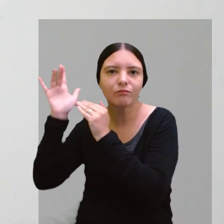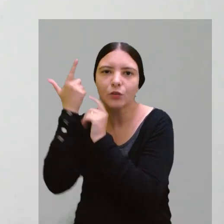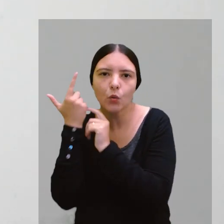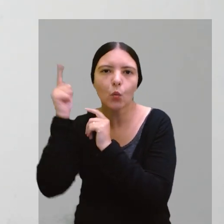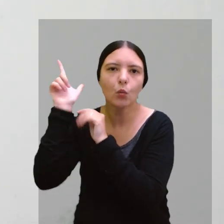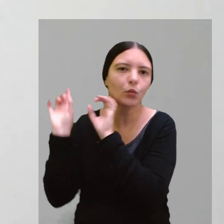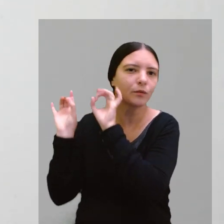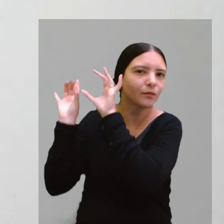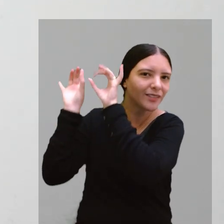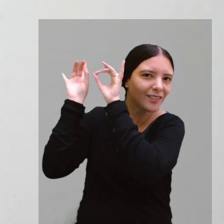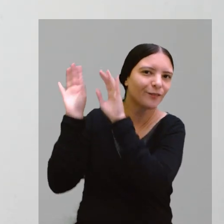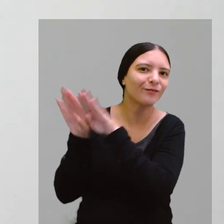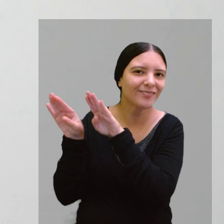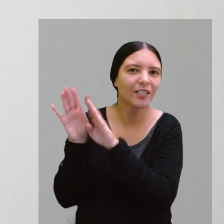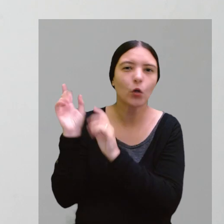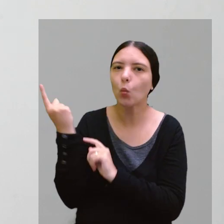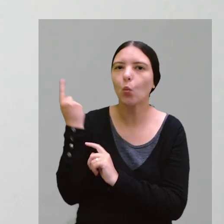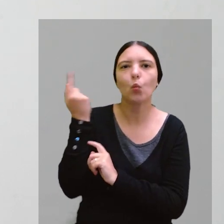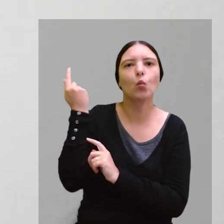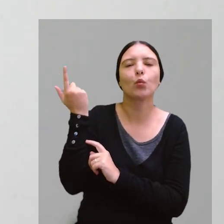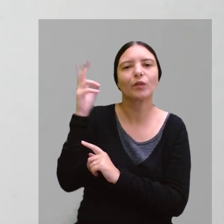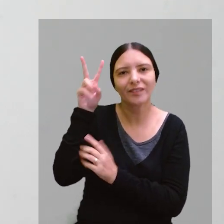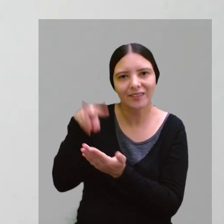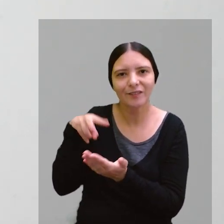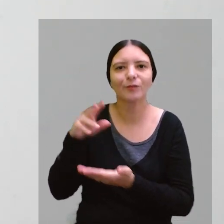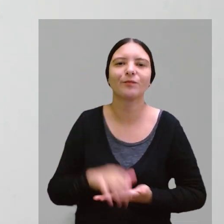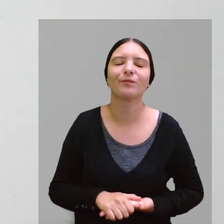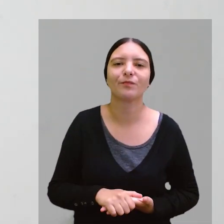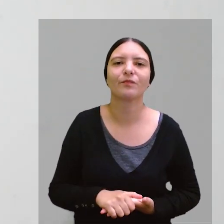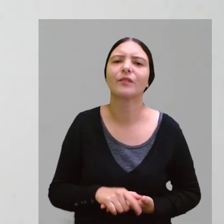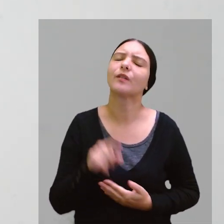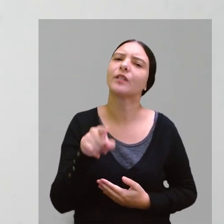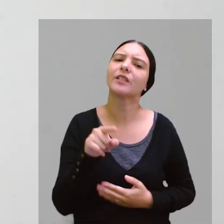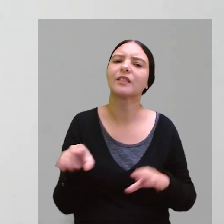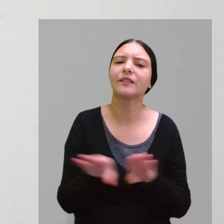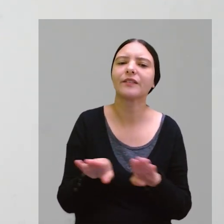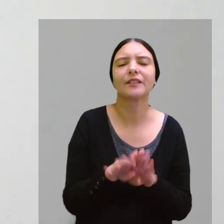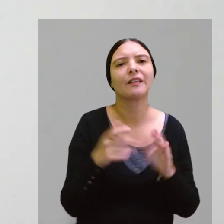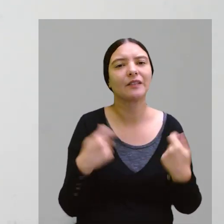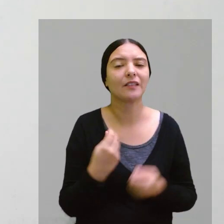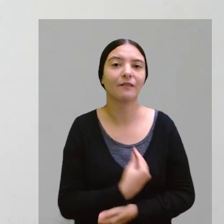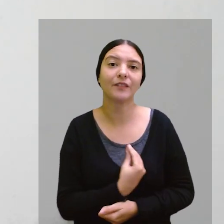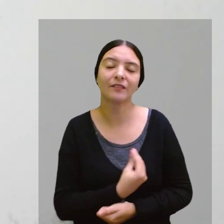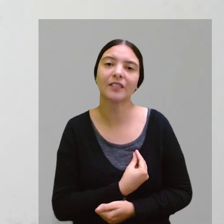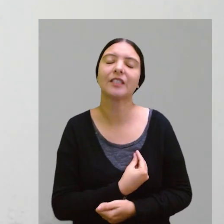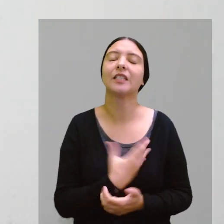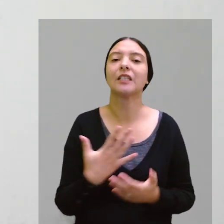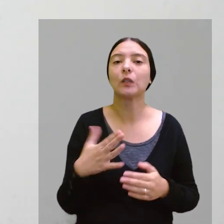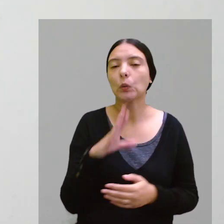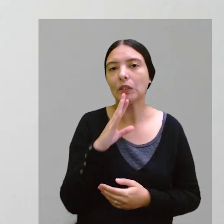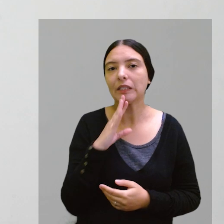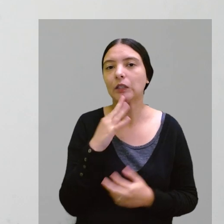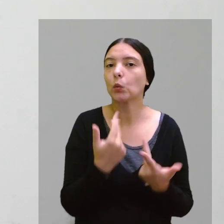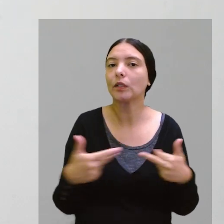registro especial, que é o registro único, que é o registro da leitura. E você tem que ter vivência de